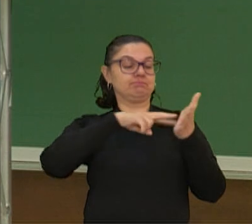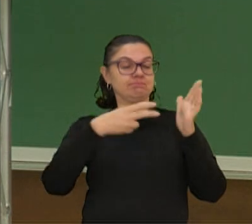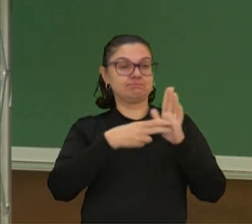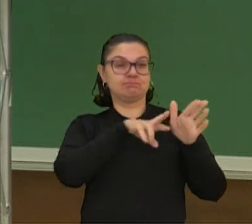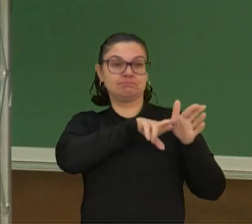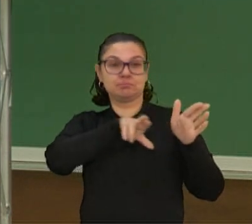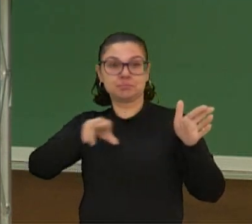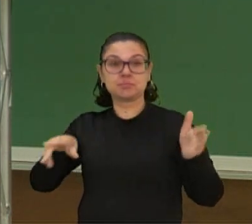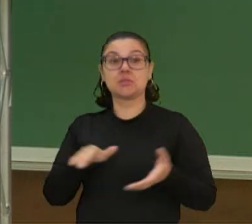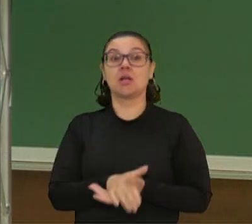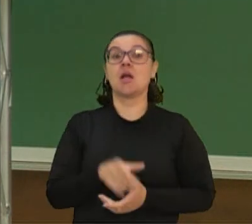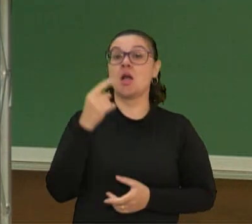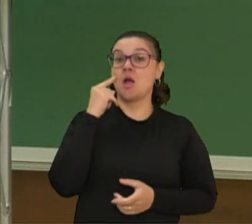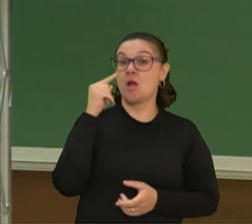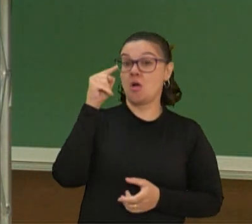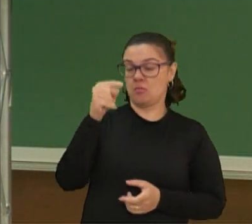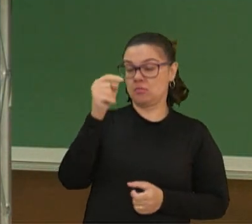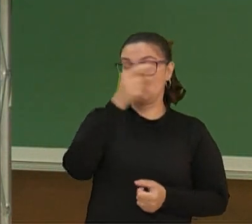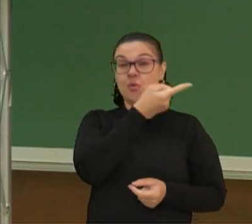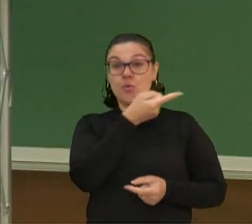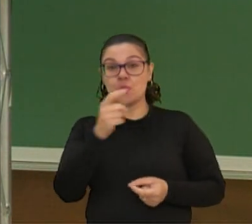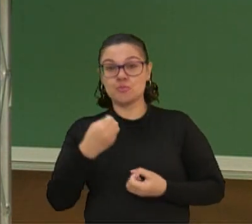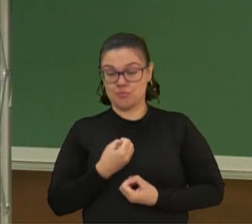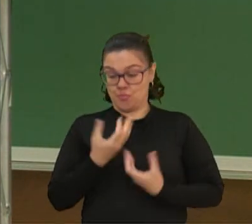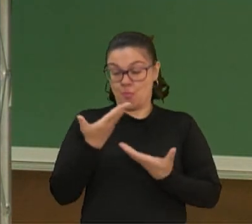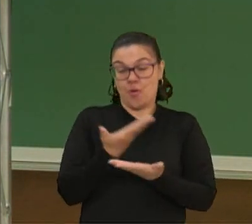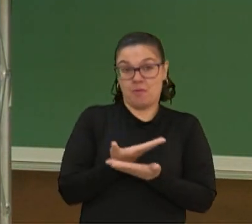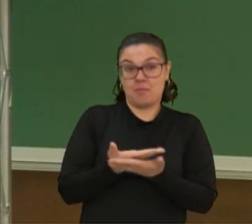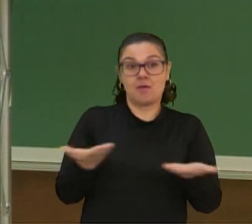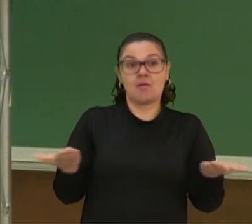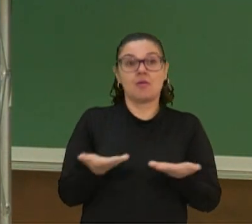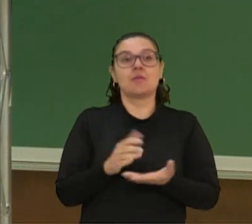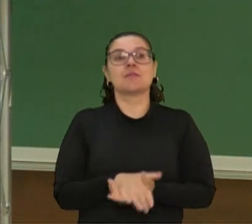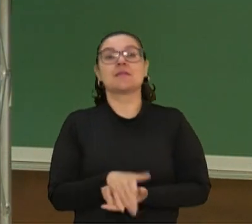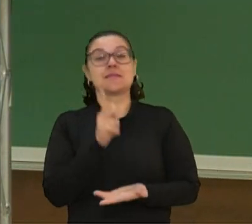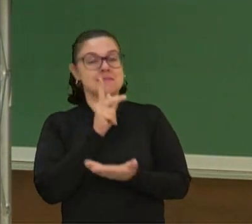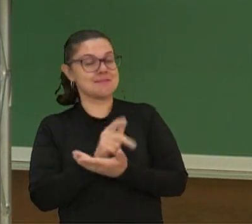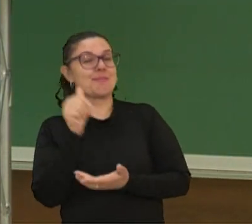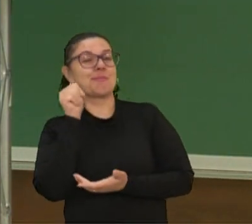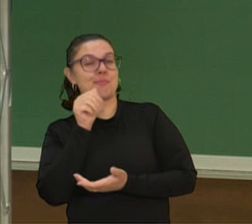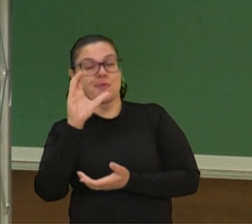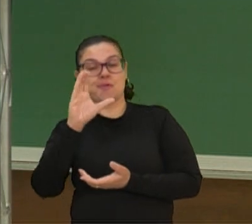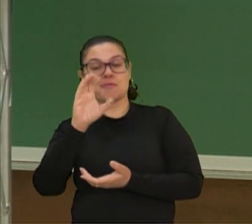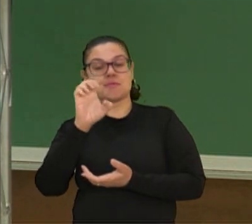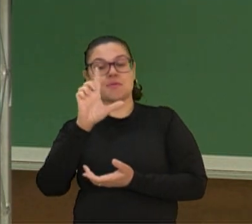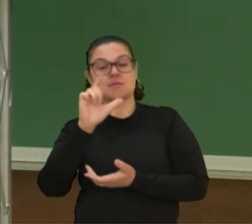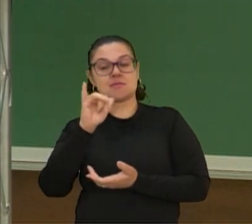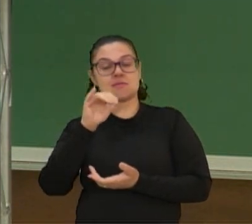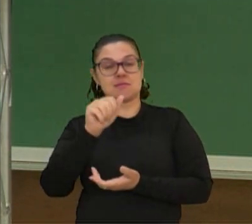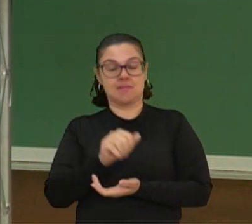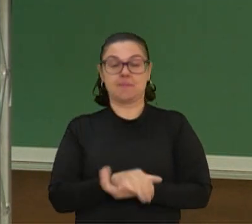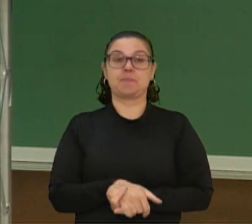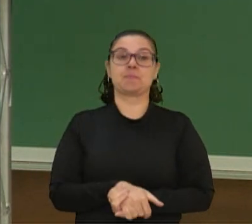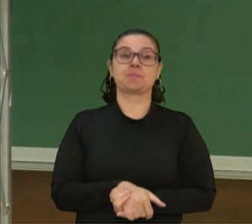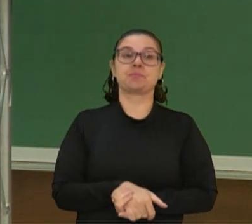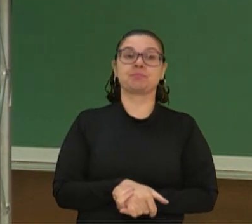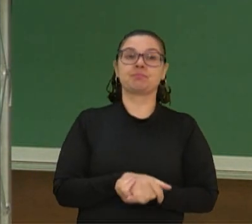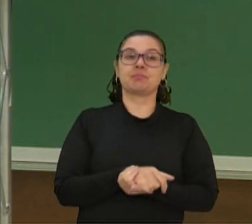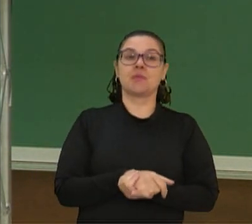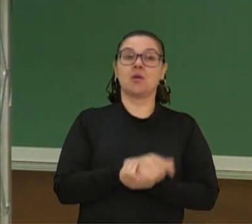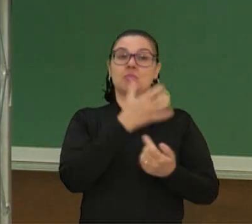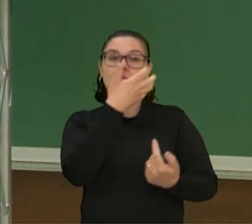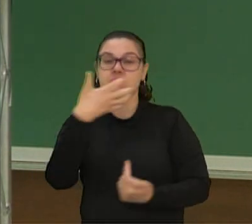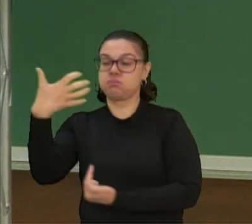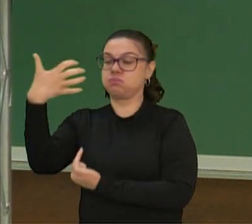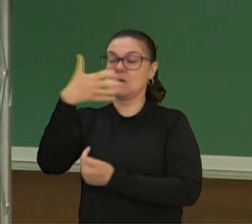sentidos. Então eu trouxe para vocês o último poema da nossa aula, sempre da Cecília, O Rei do Mar. Muitas